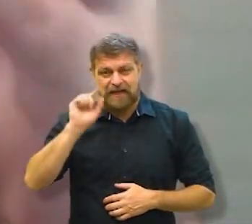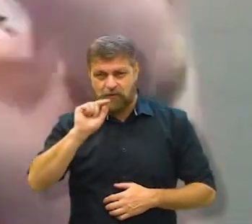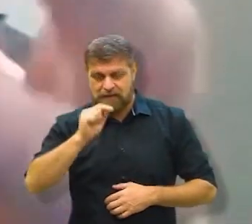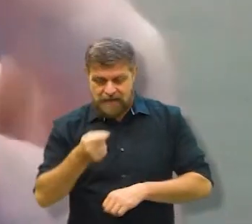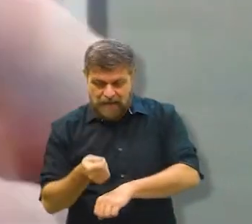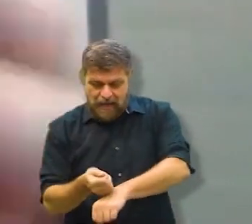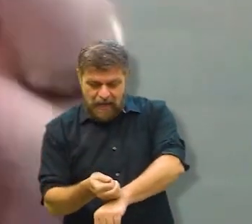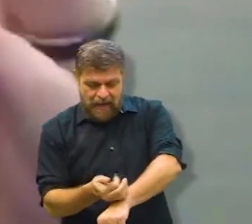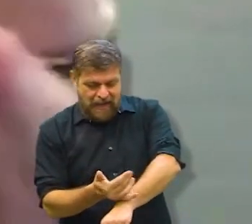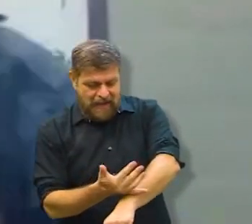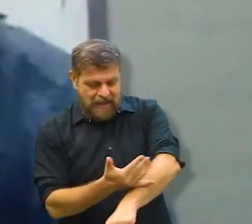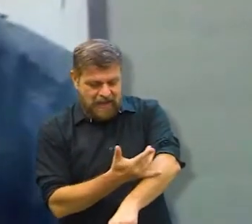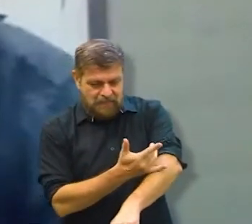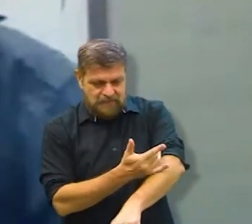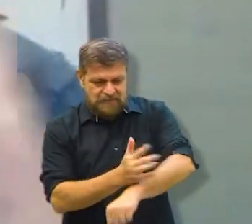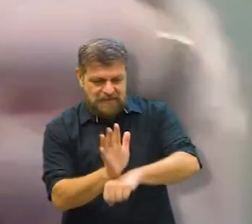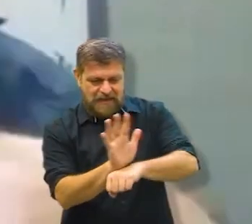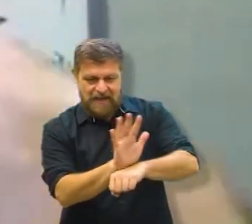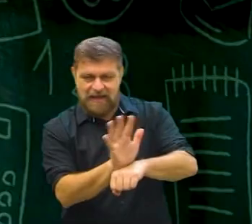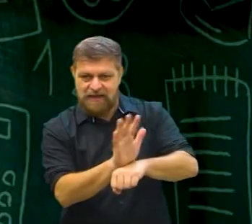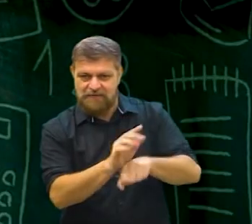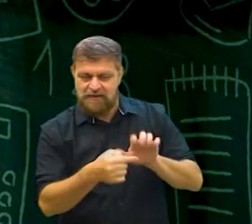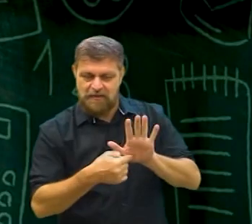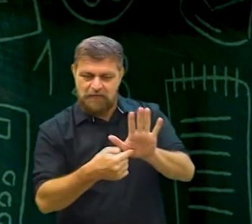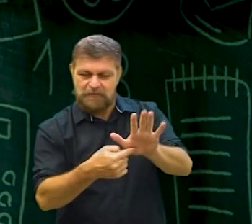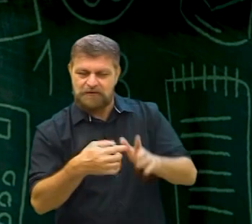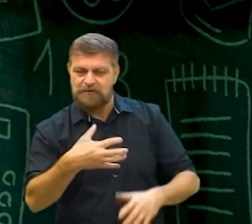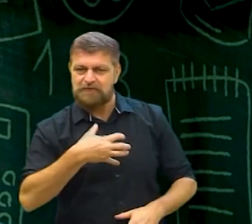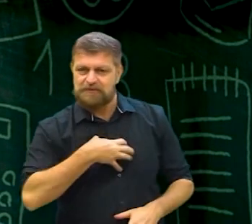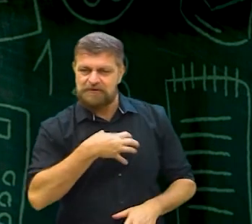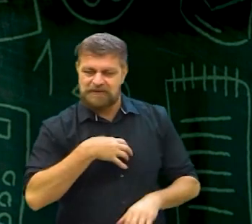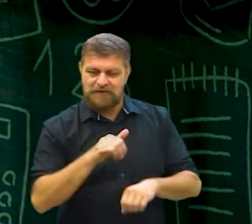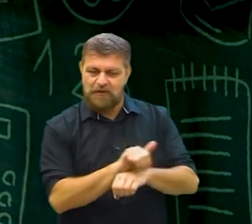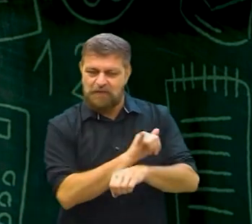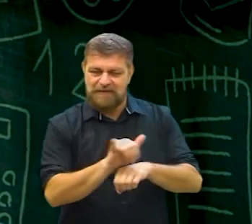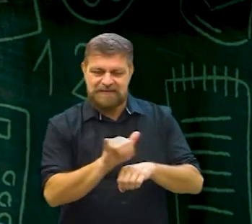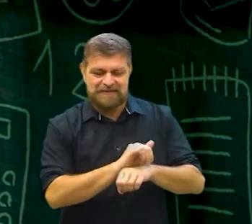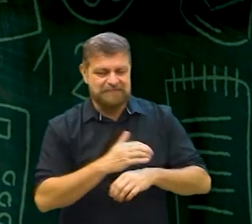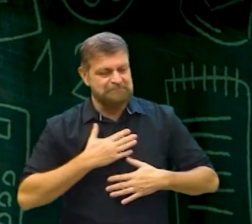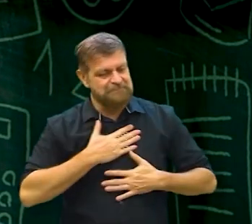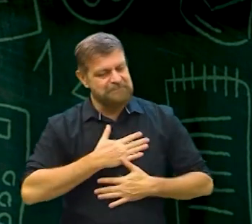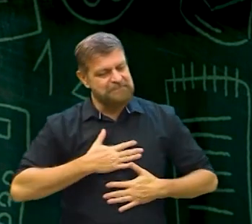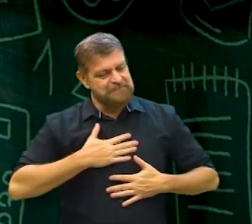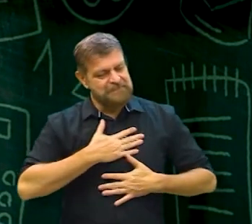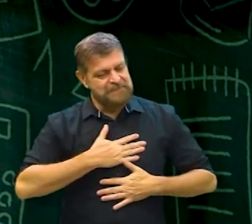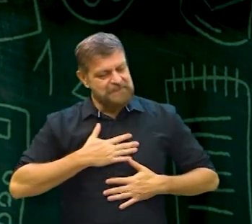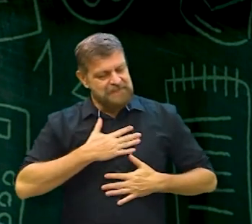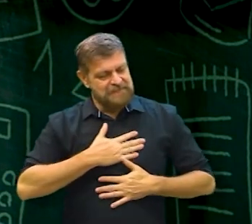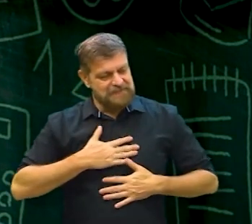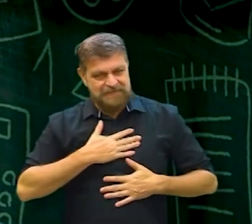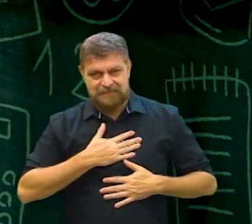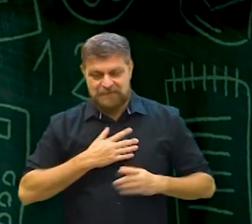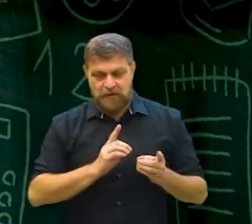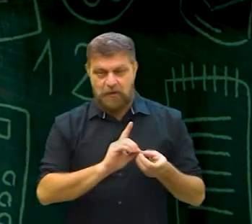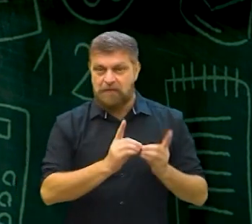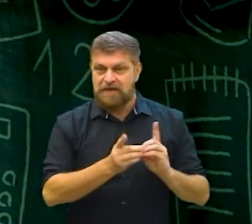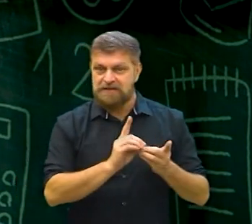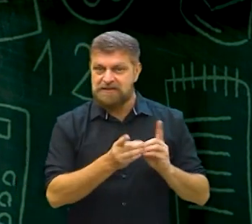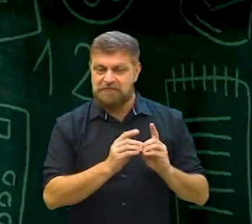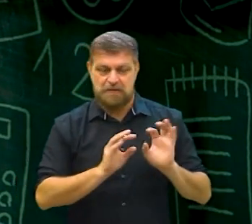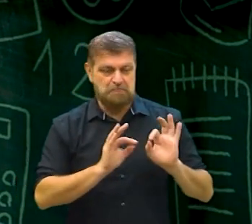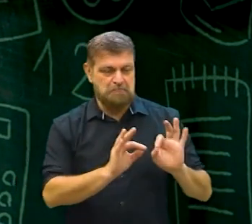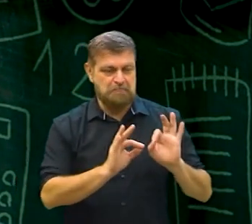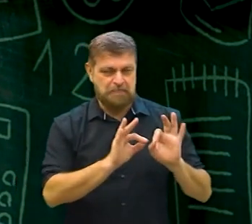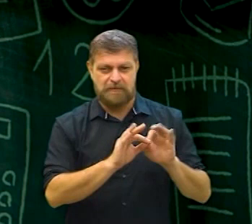estas emoções que aquele filme trabalhou de uma forma até bastante agradável, né, bastante